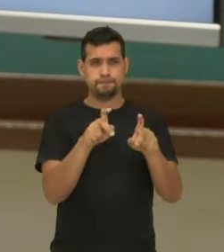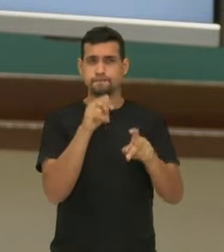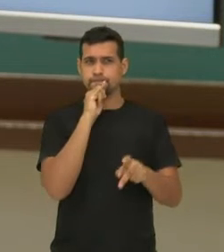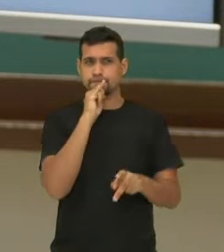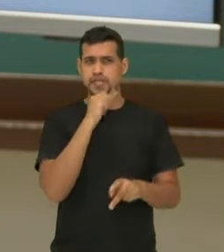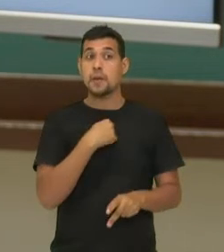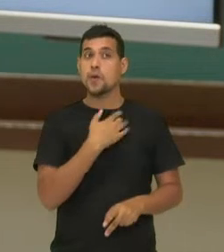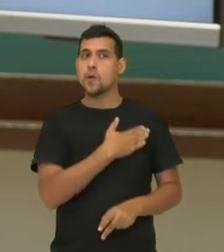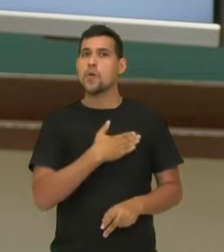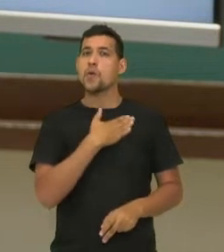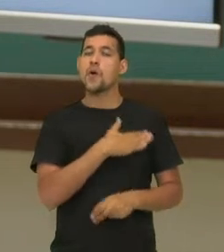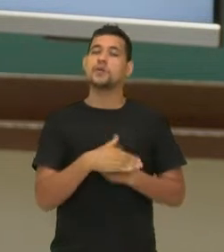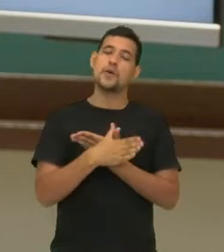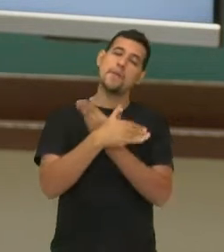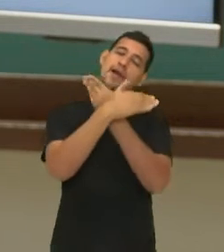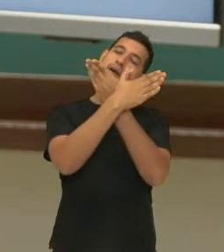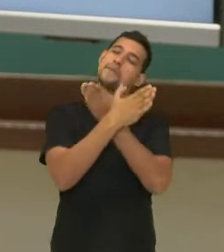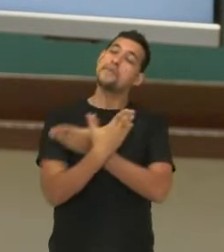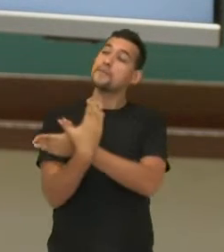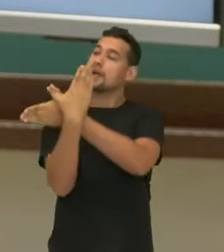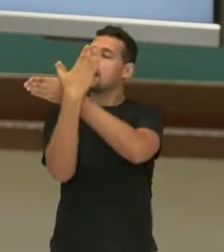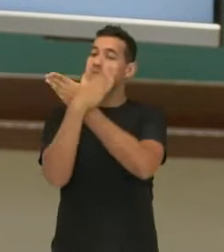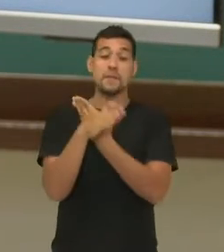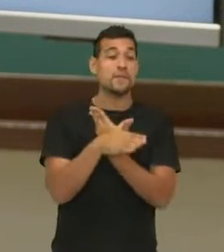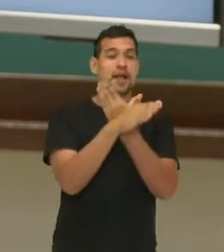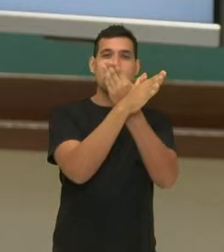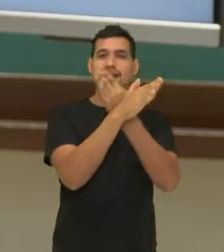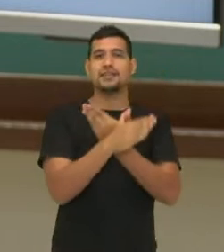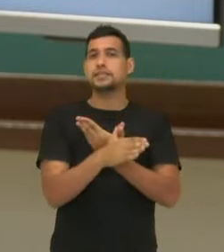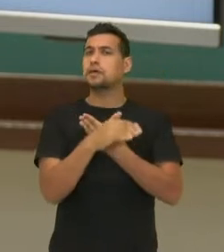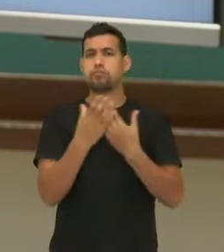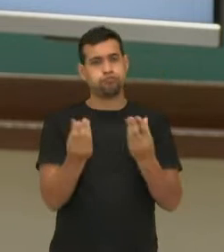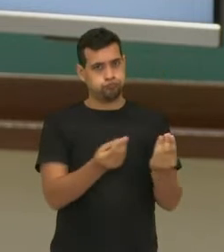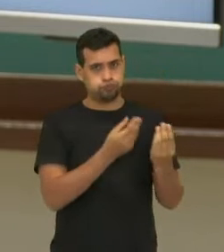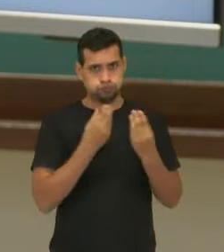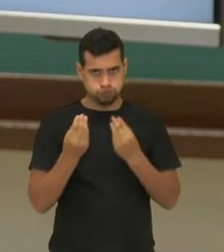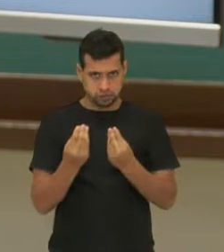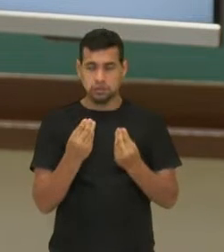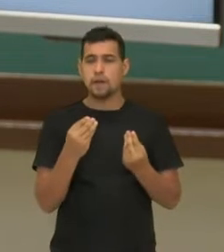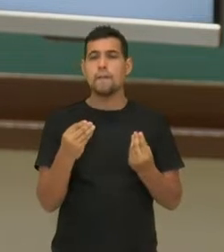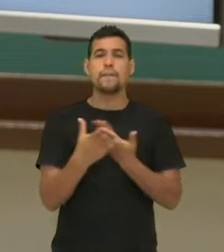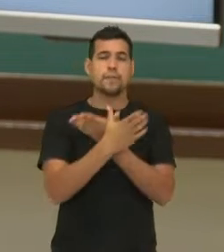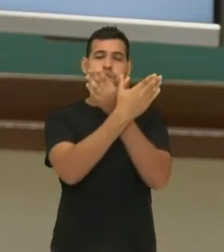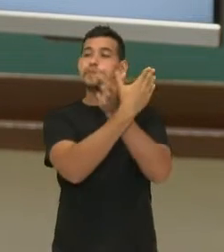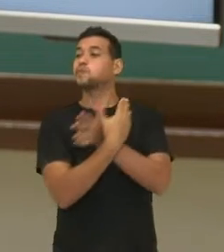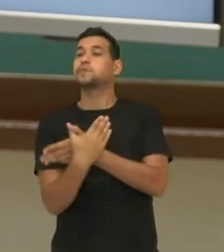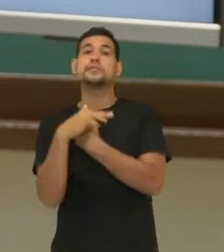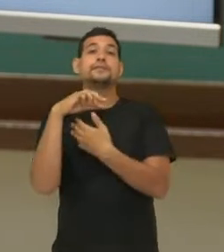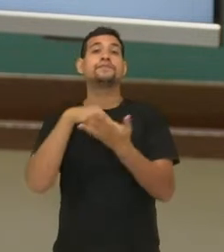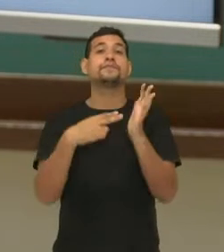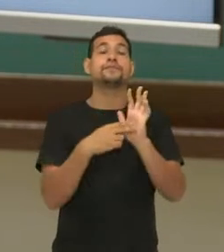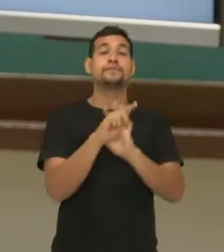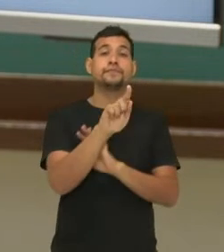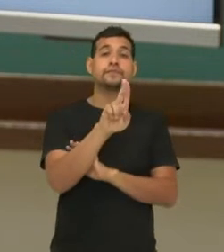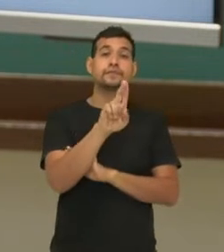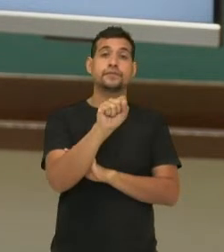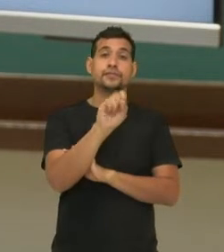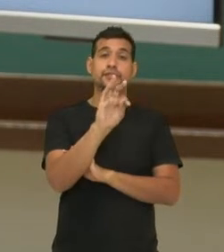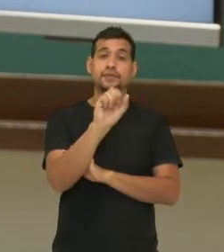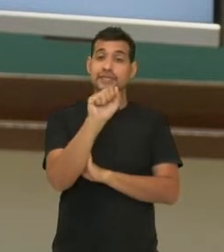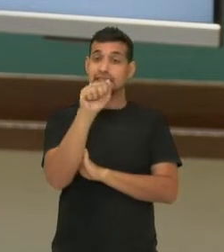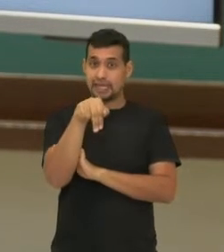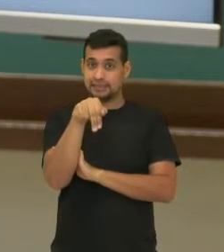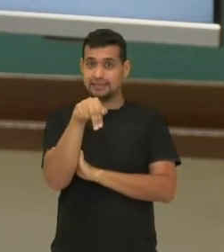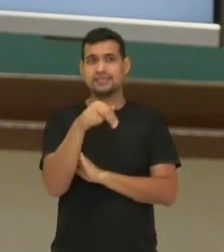me gustan los Pássaros Pássaros no plural o verbo fica angustiada não me